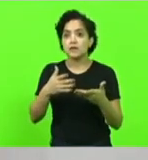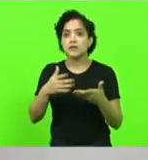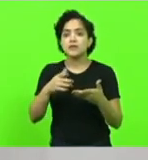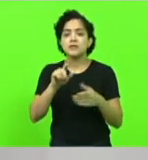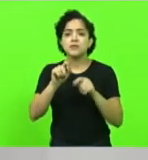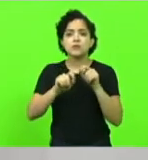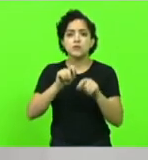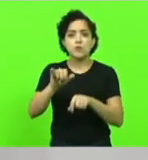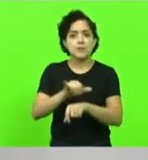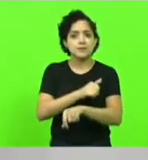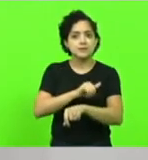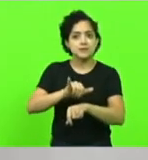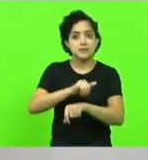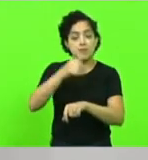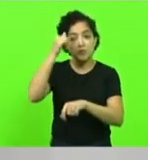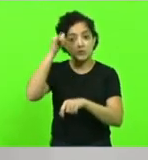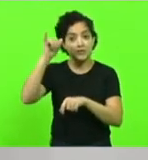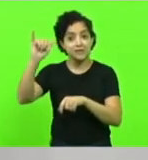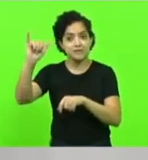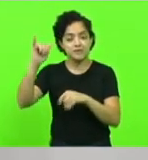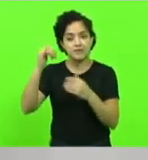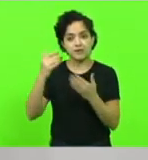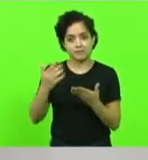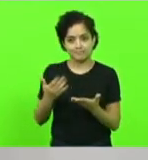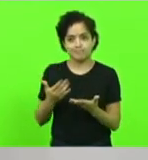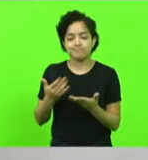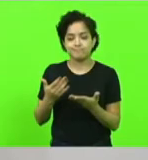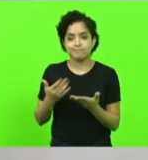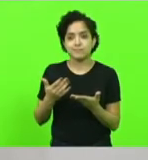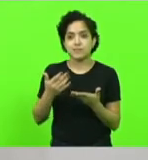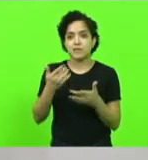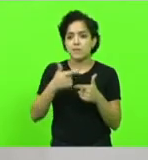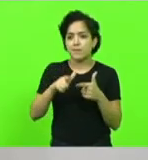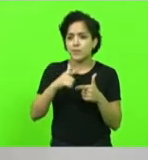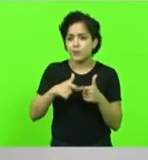presidente, que pode evitar muitos custos